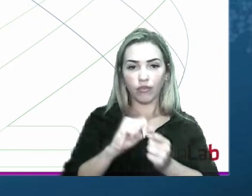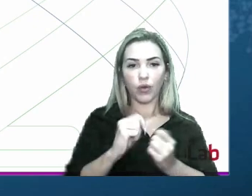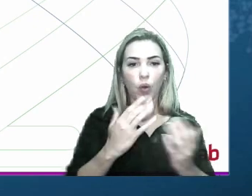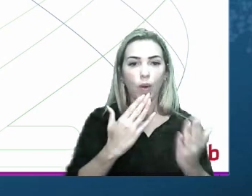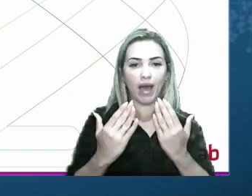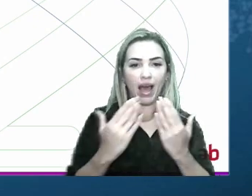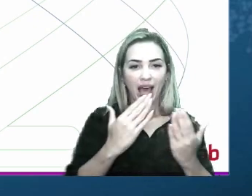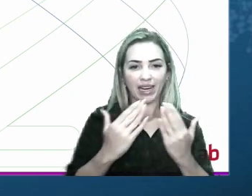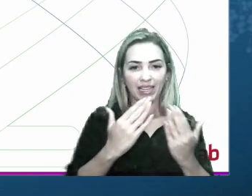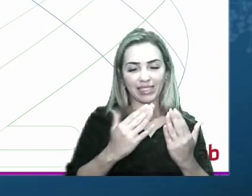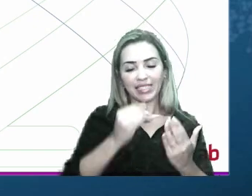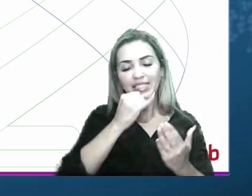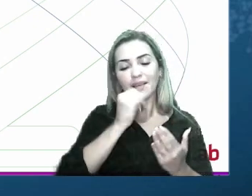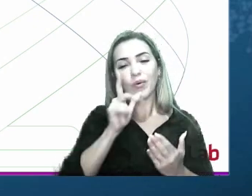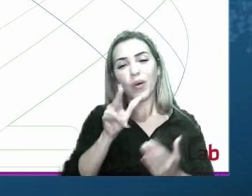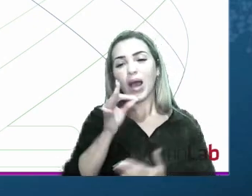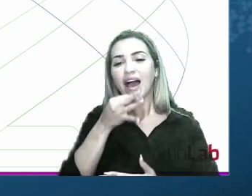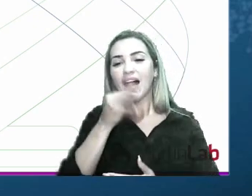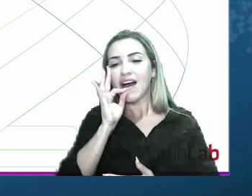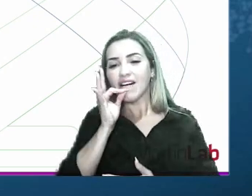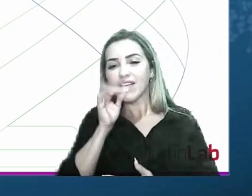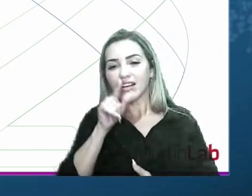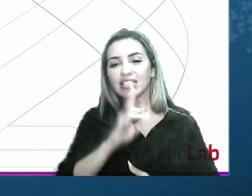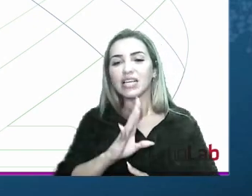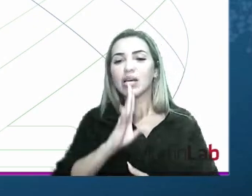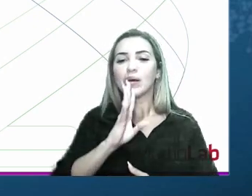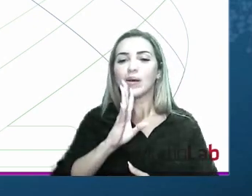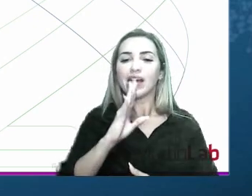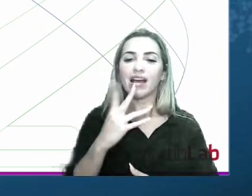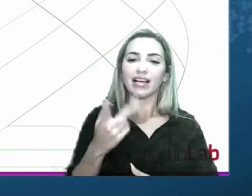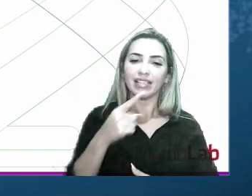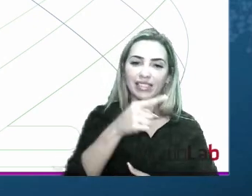aqui com o café. Vocês conhecem